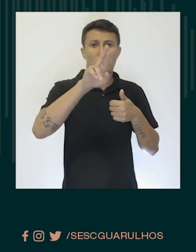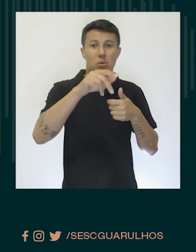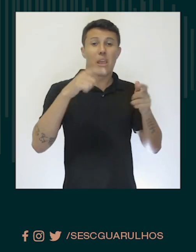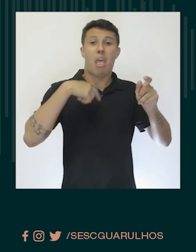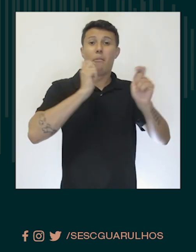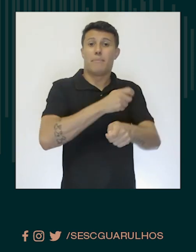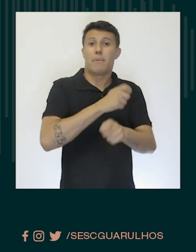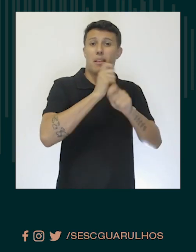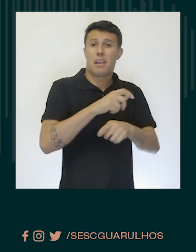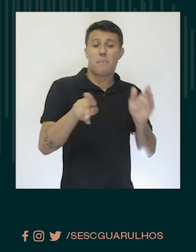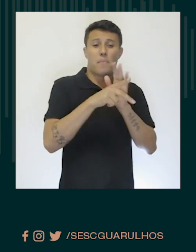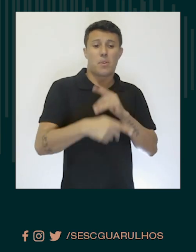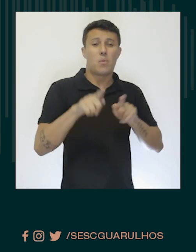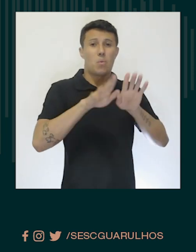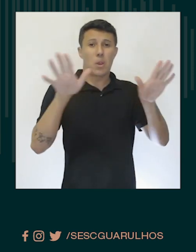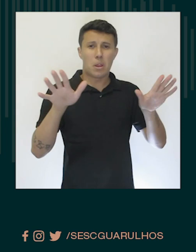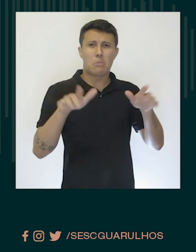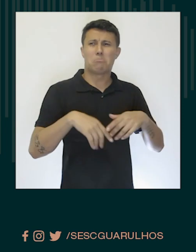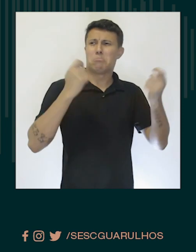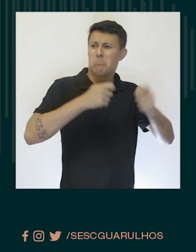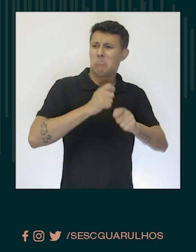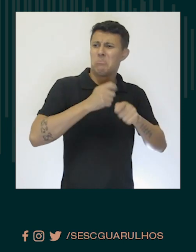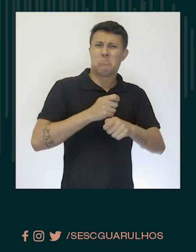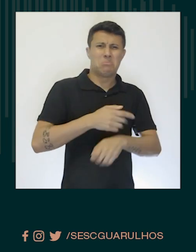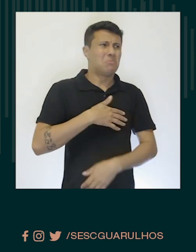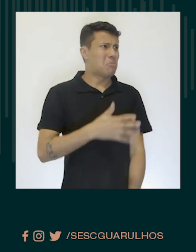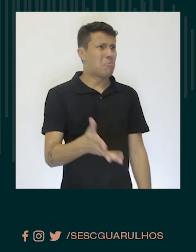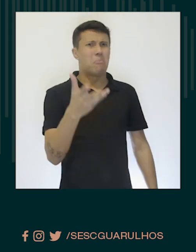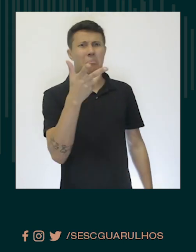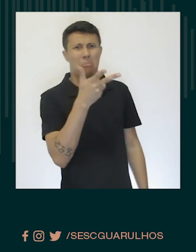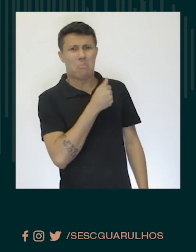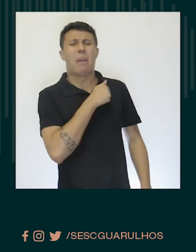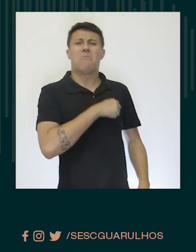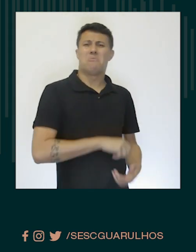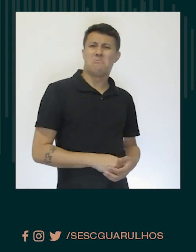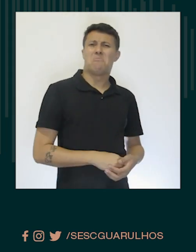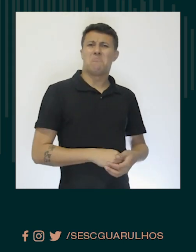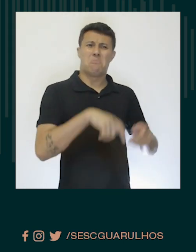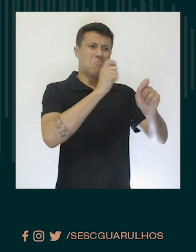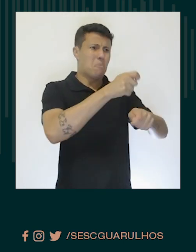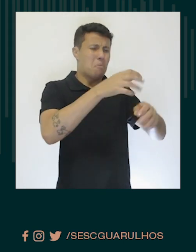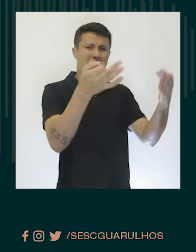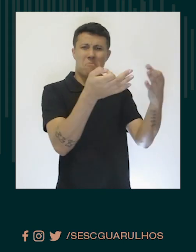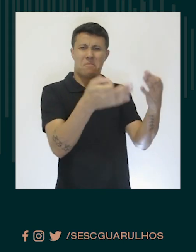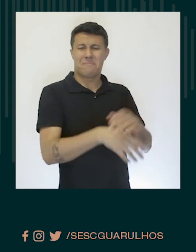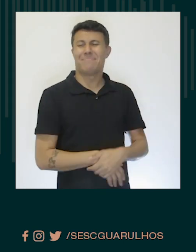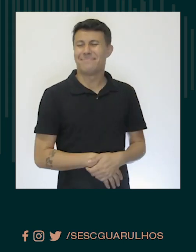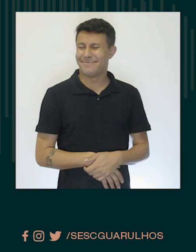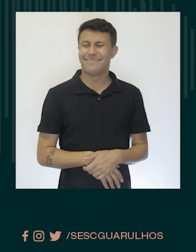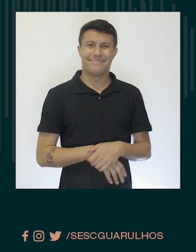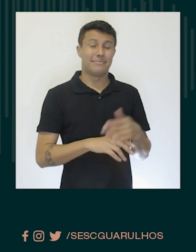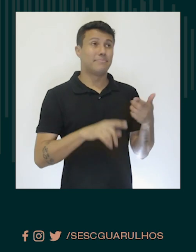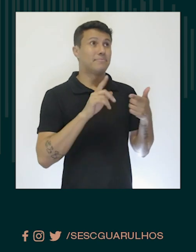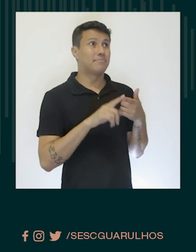Mente. Cara, você é louco, entrei na igreja, fiquei em choque. E aí, ele toca muito, toca